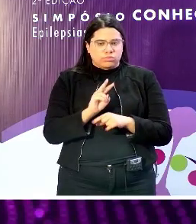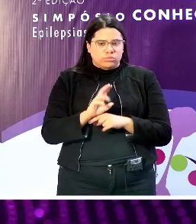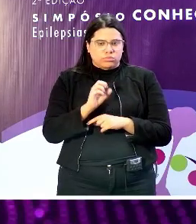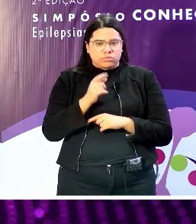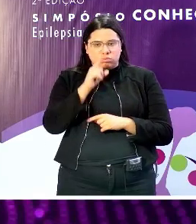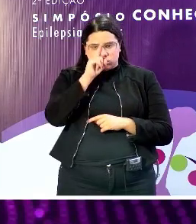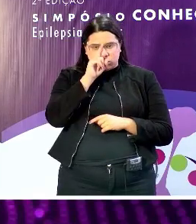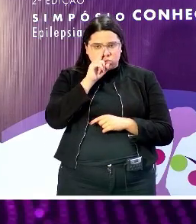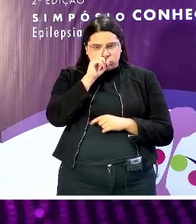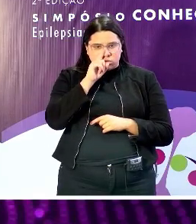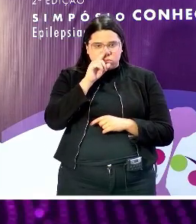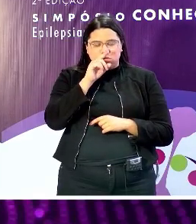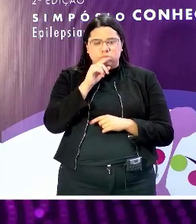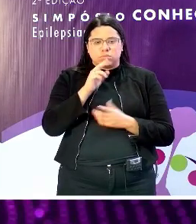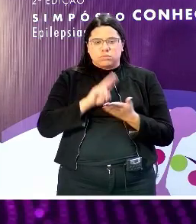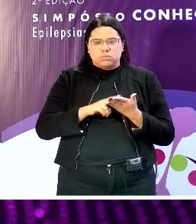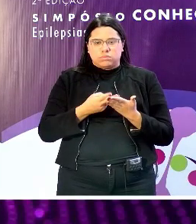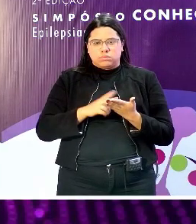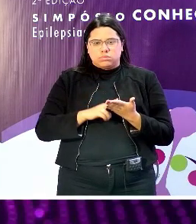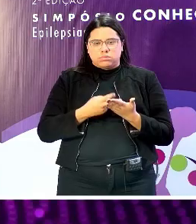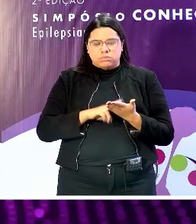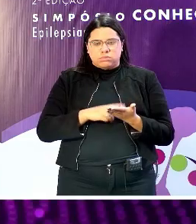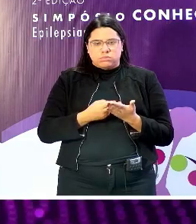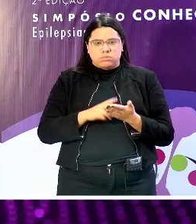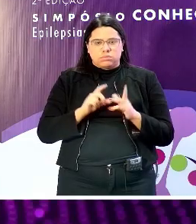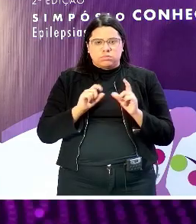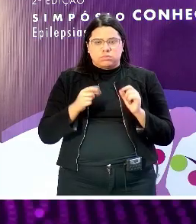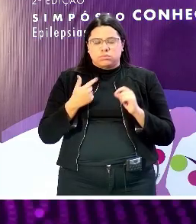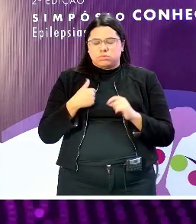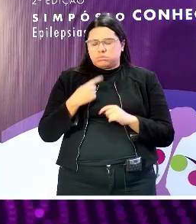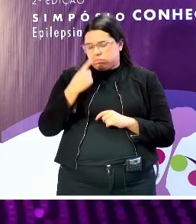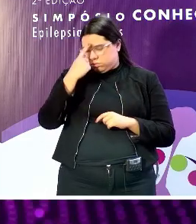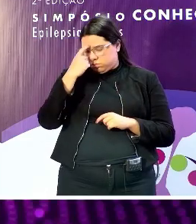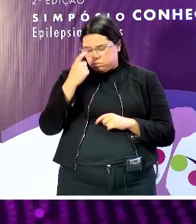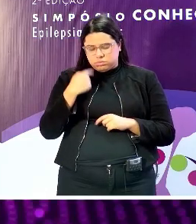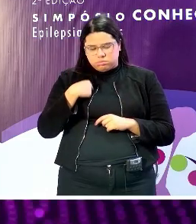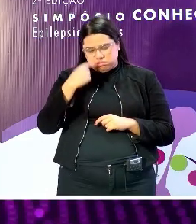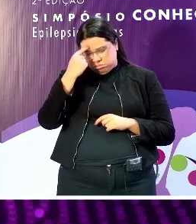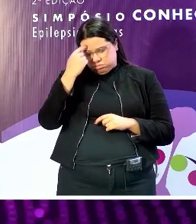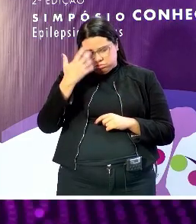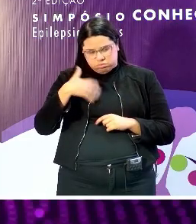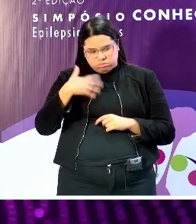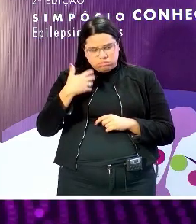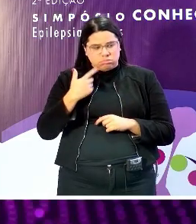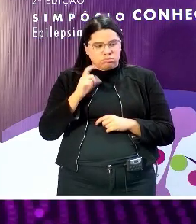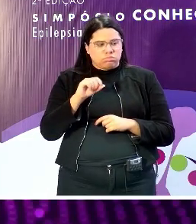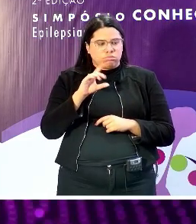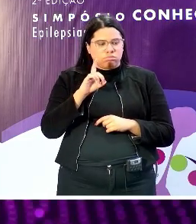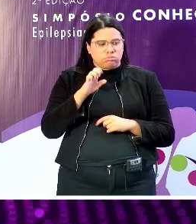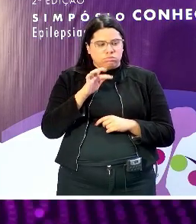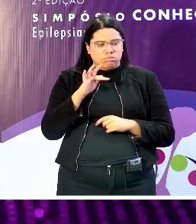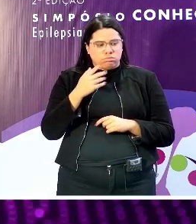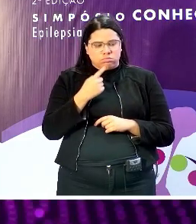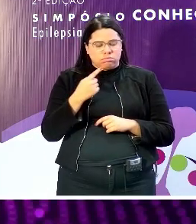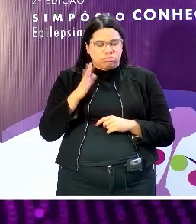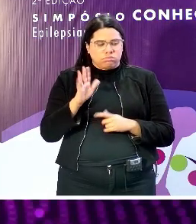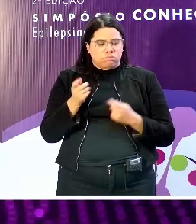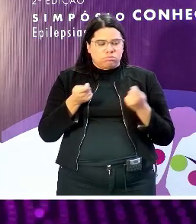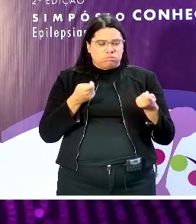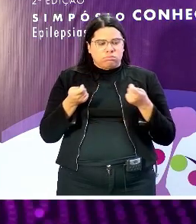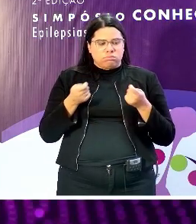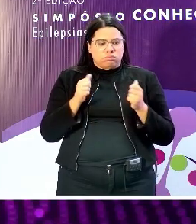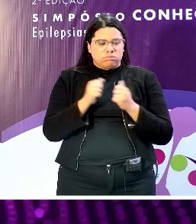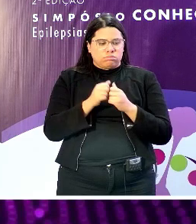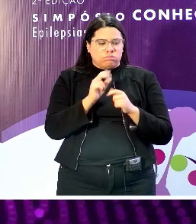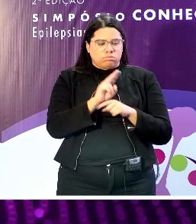para a epilepsia. Então, o que eu hipotetizei é, será que o DAF1 está regulando os genes envolvidos na